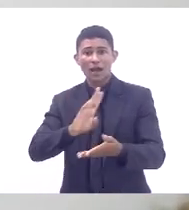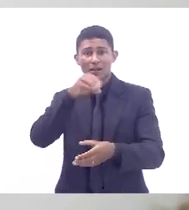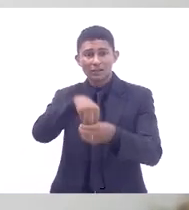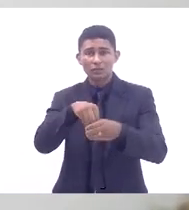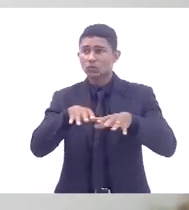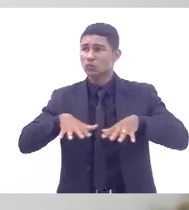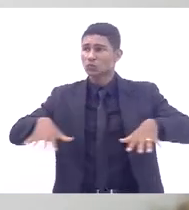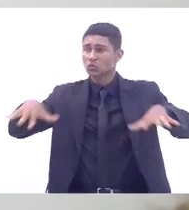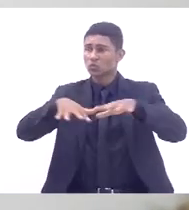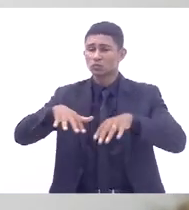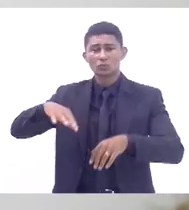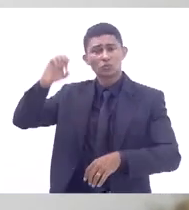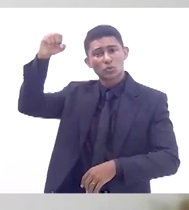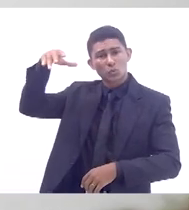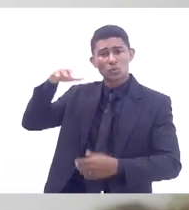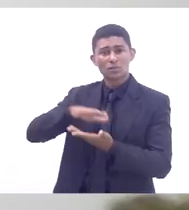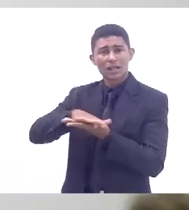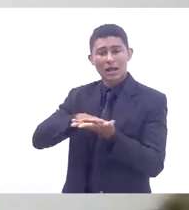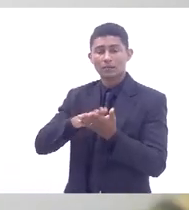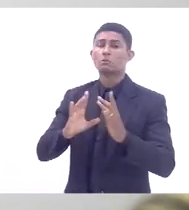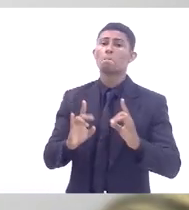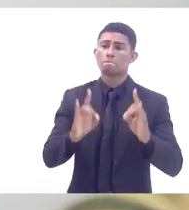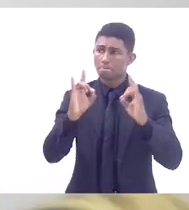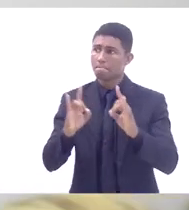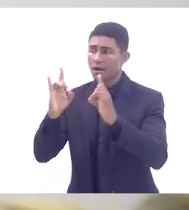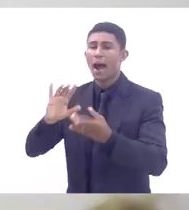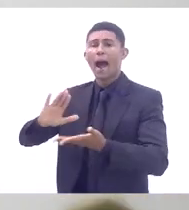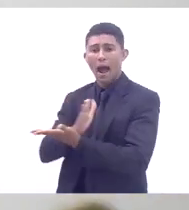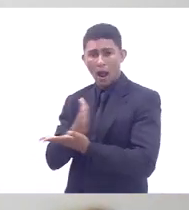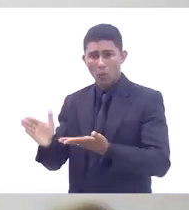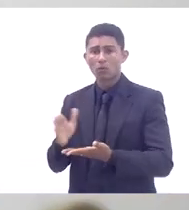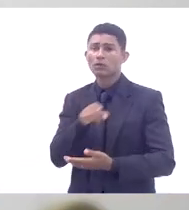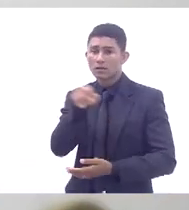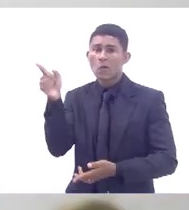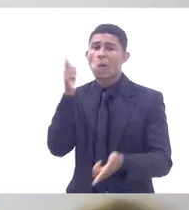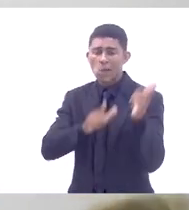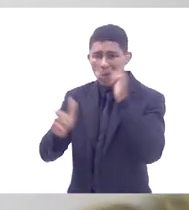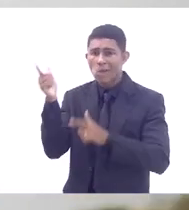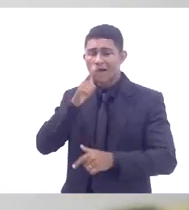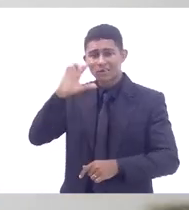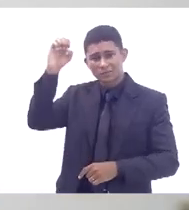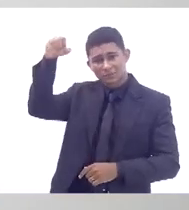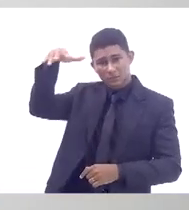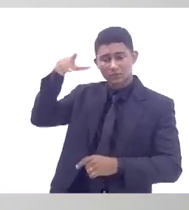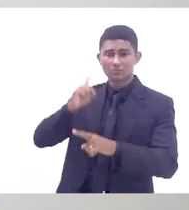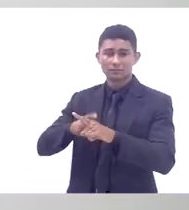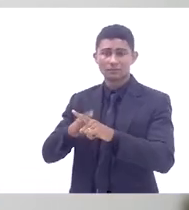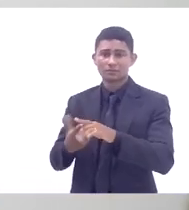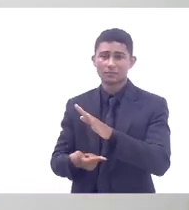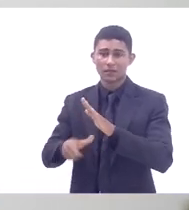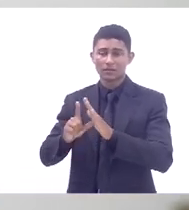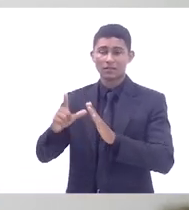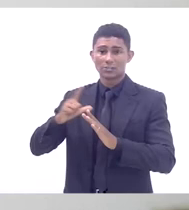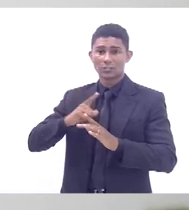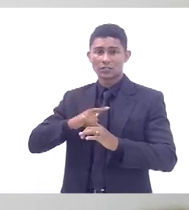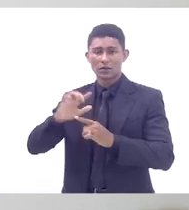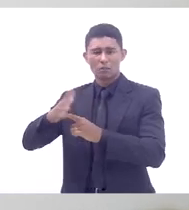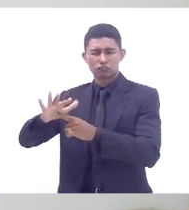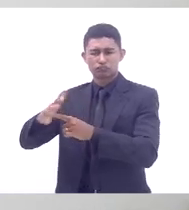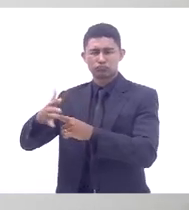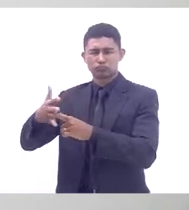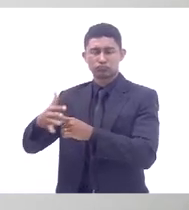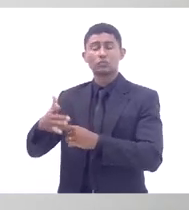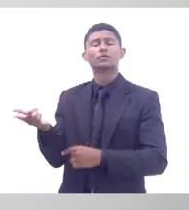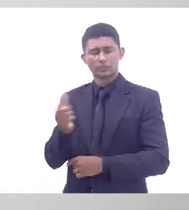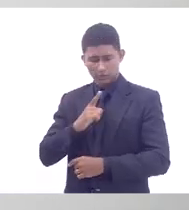é alguns prédios estão funcionando com geradores que já tinha instalado sem Esses prédios